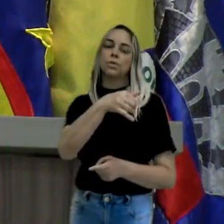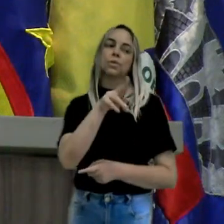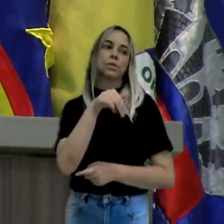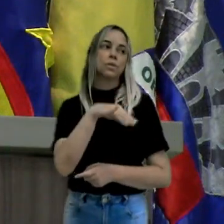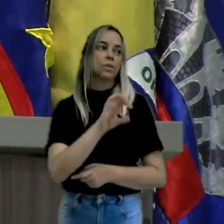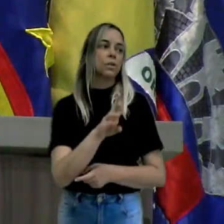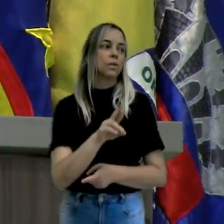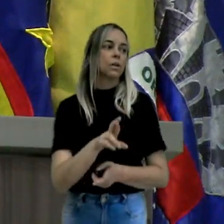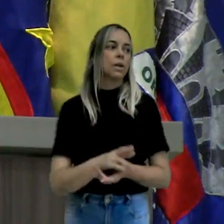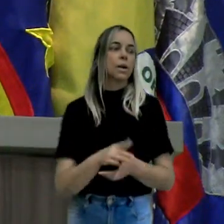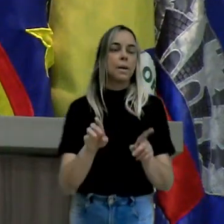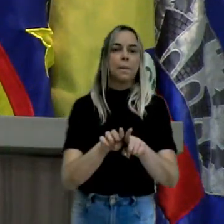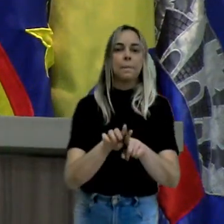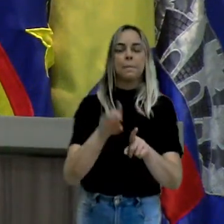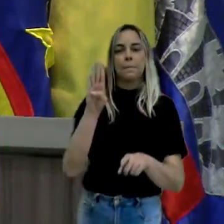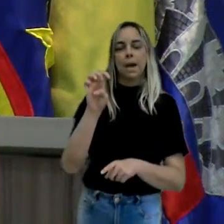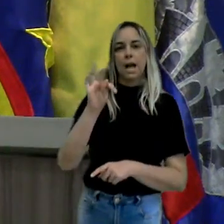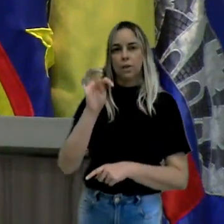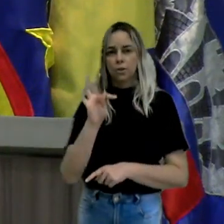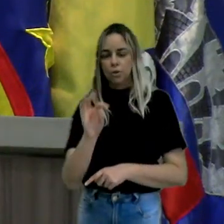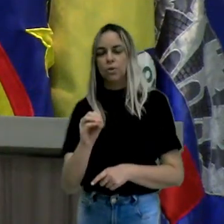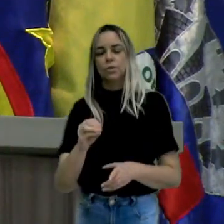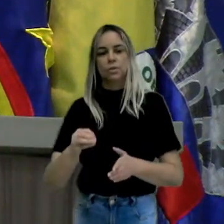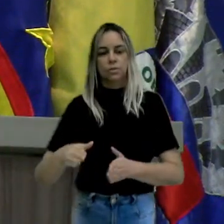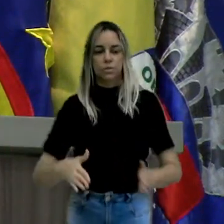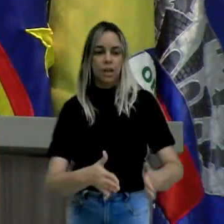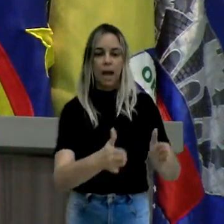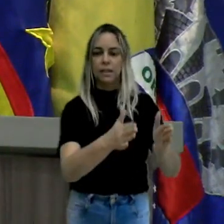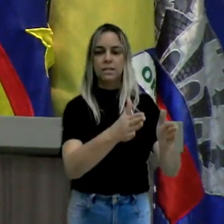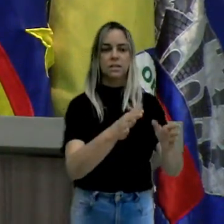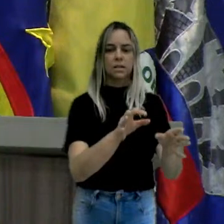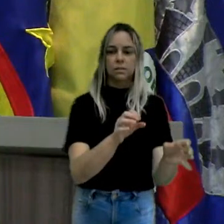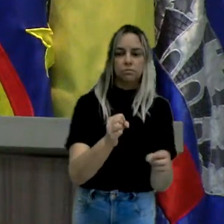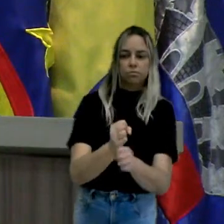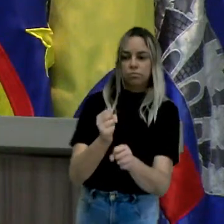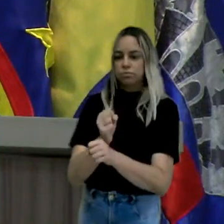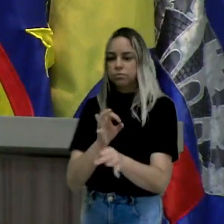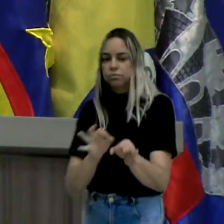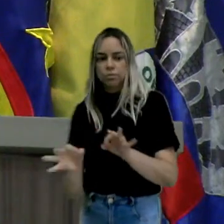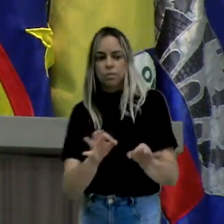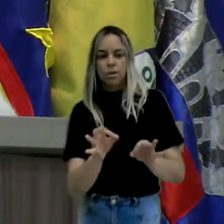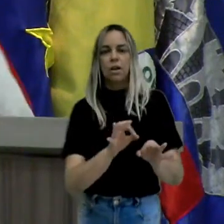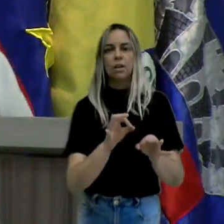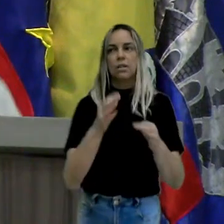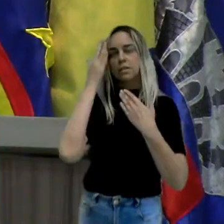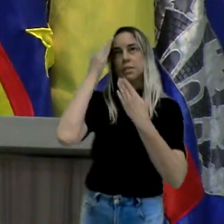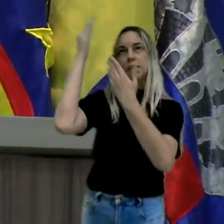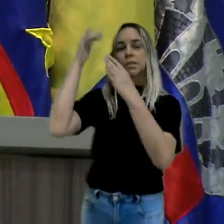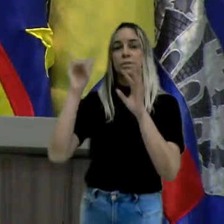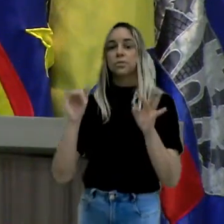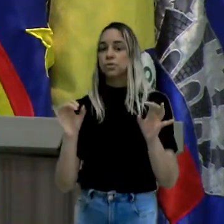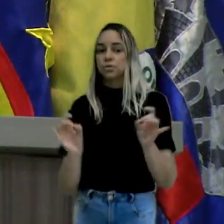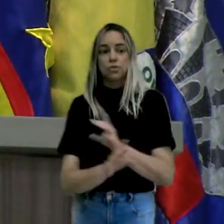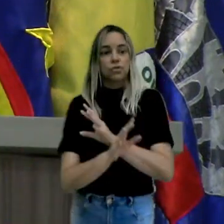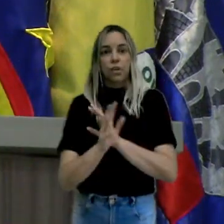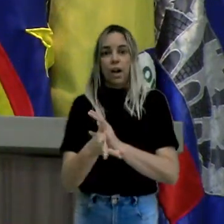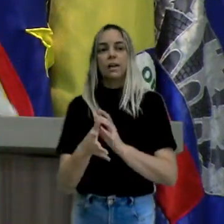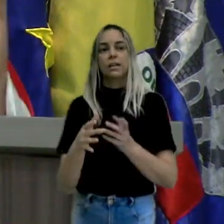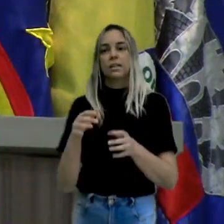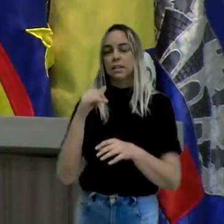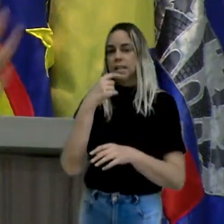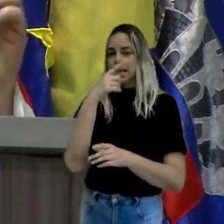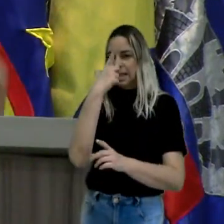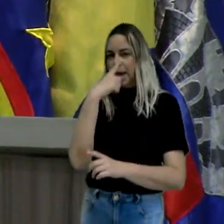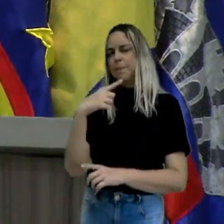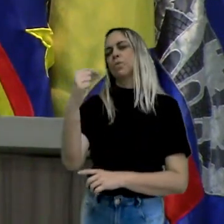pelas estradas que vem fazendo. Graças a Deus foram concluídas ali o sítio Tamanduá,